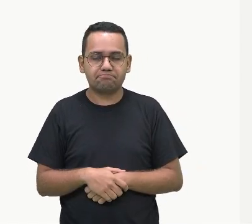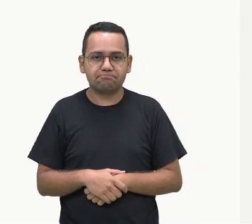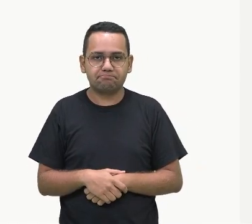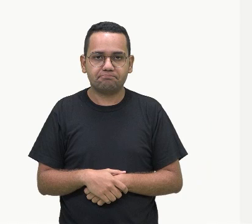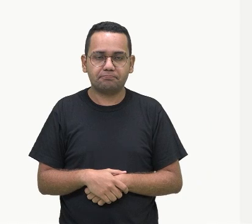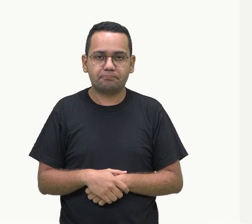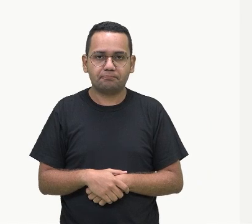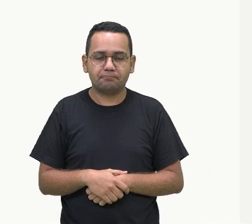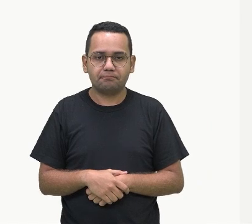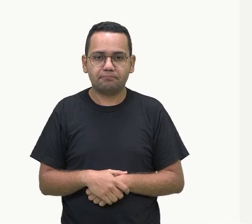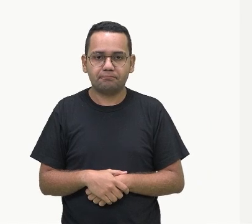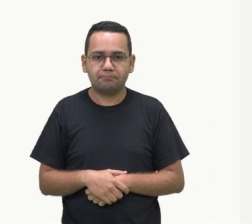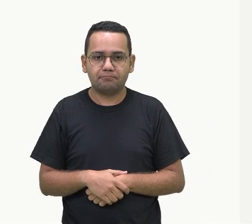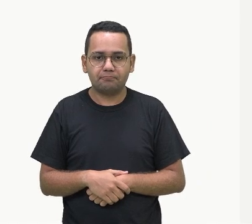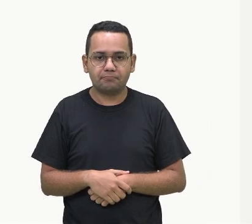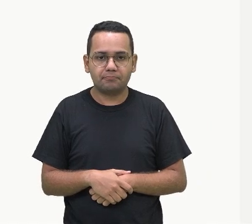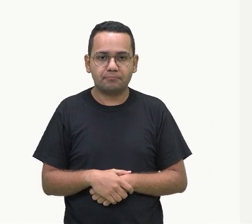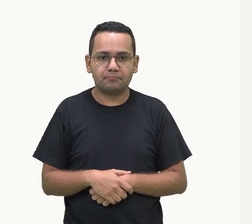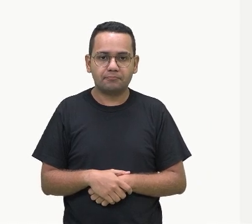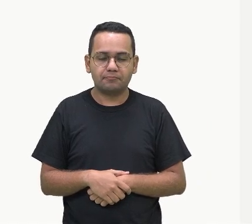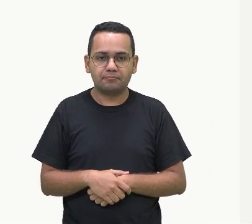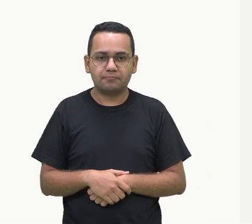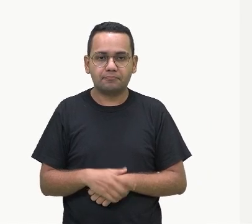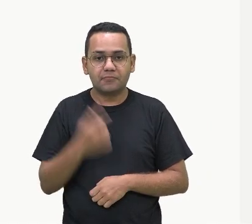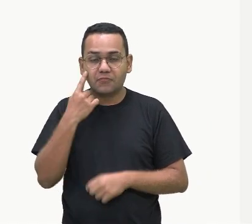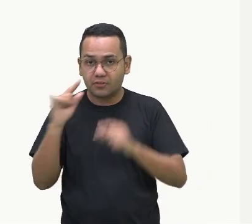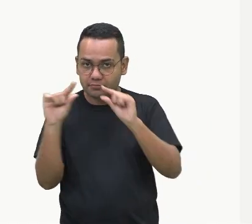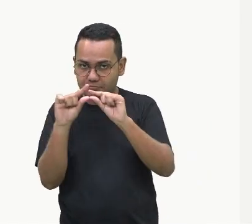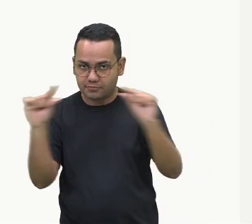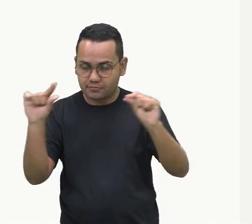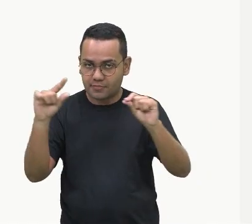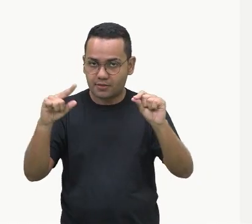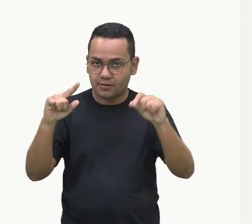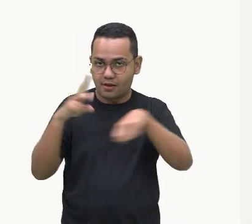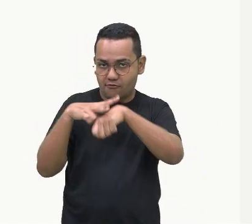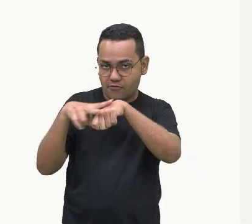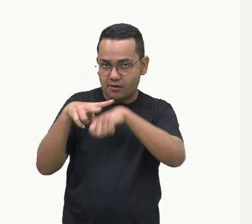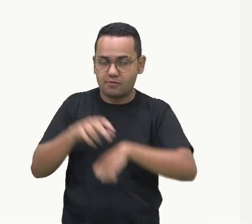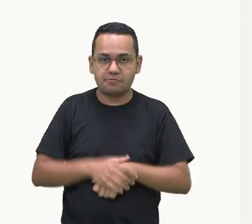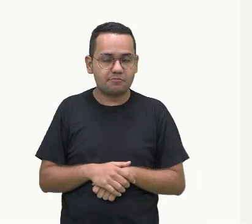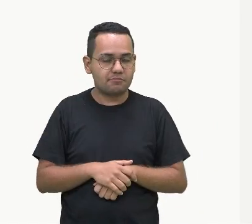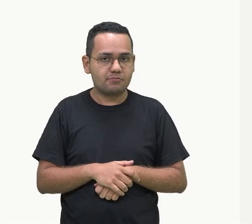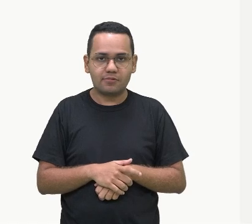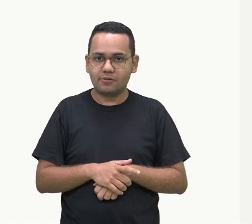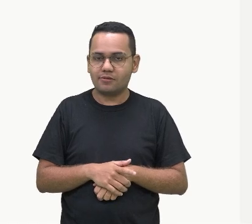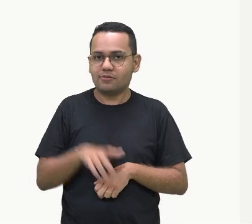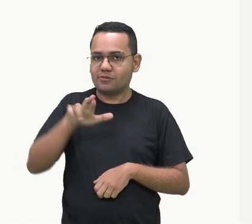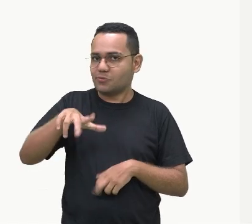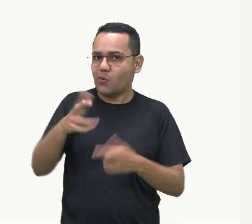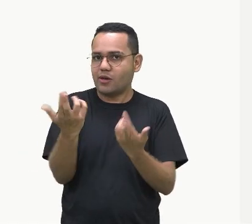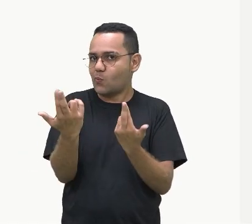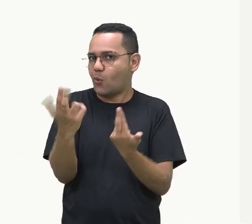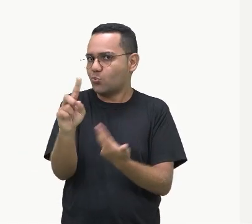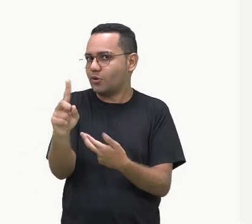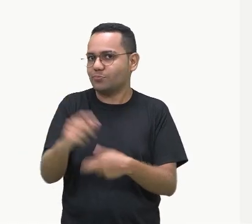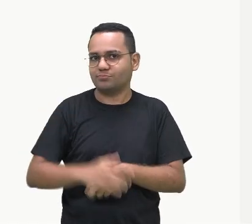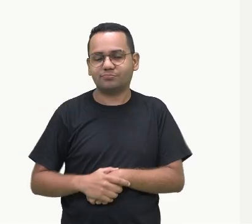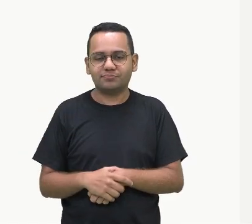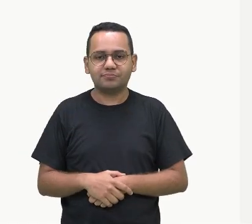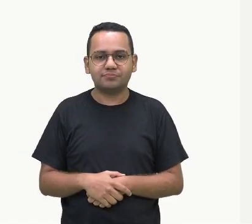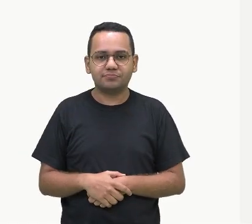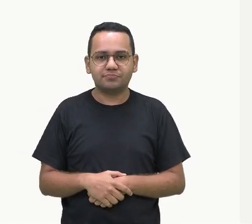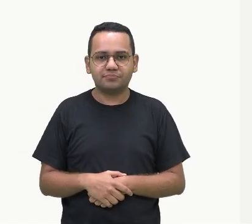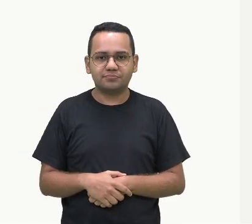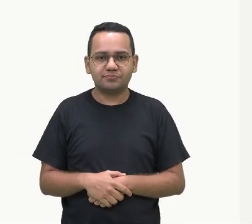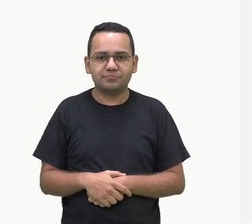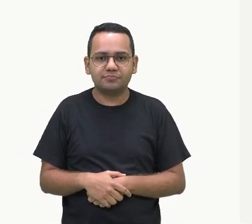bem? E aí aqui, ó, não são congruentes entre si. Então, os segmentos não